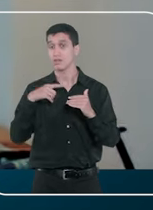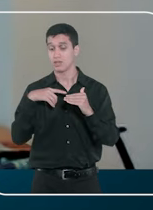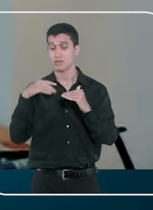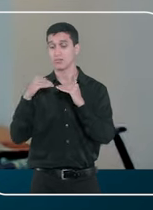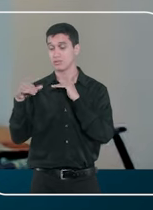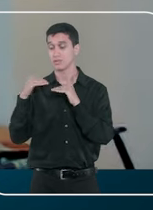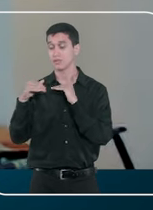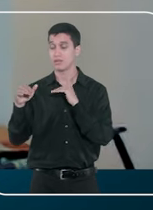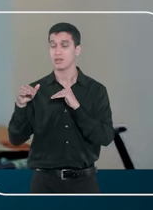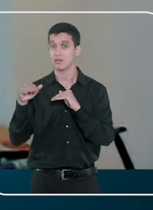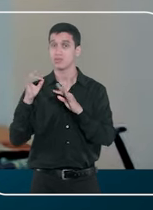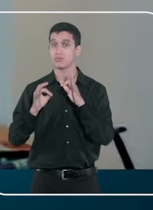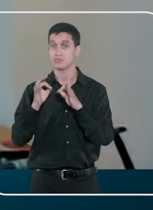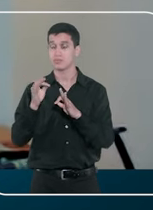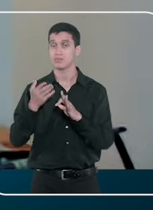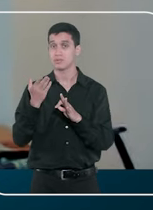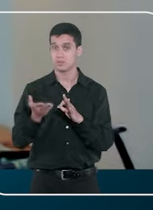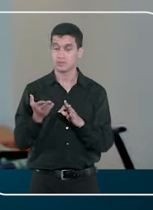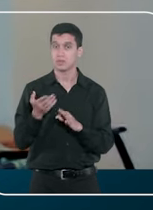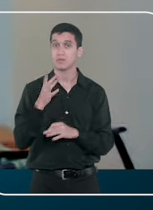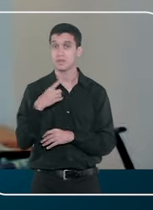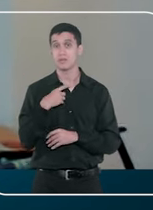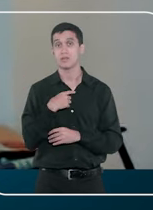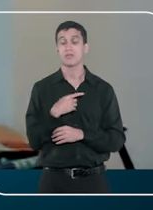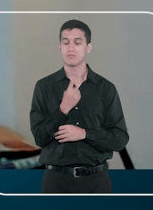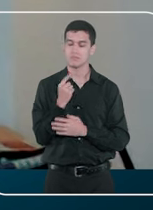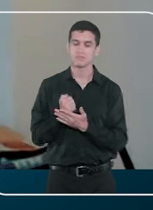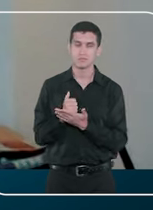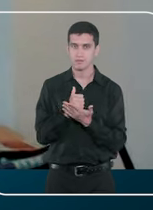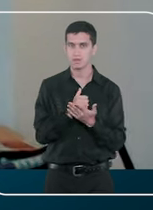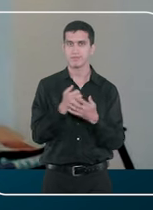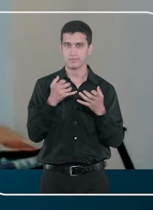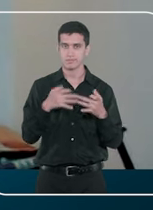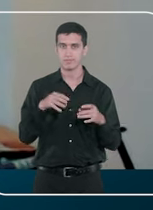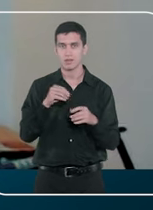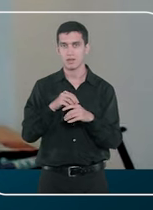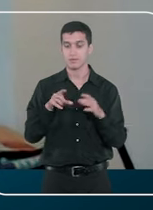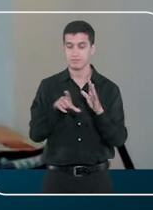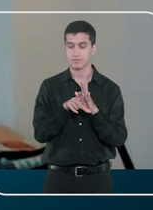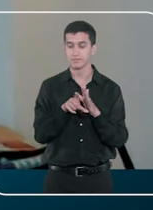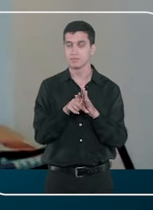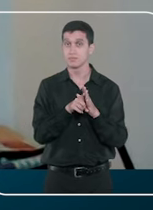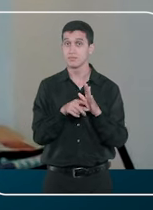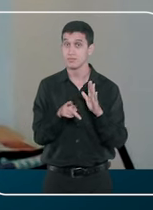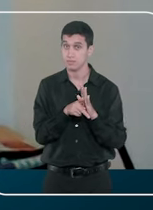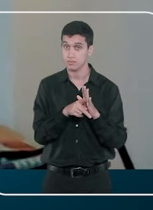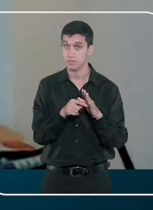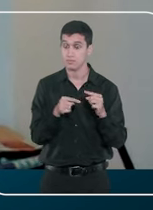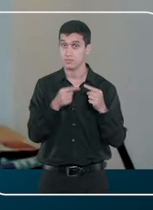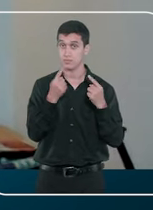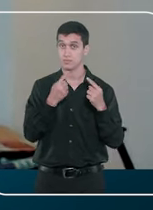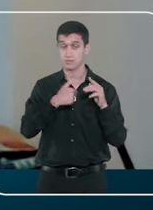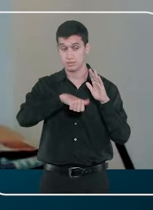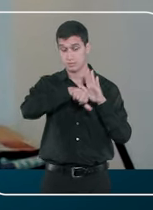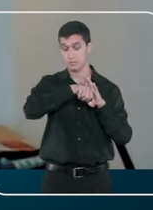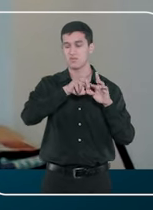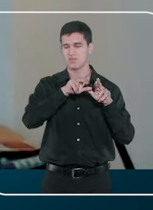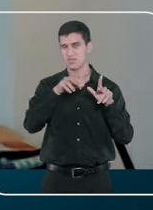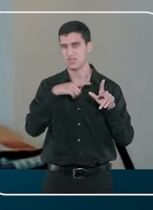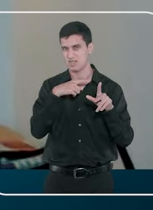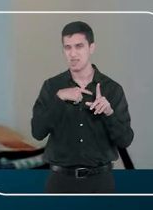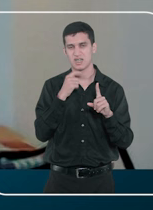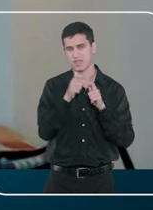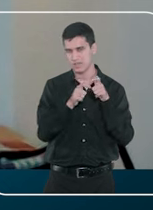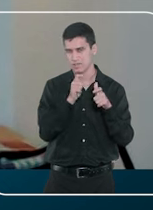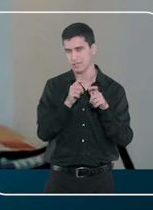detalhamento dessas tratativas foi justamente um dos pontos trazidos no pacote anticrime. Vários deles são sujeitos à crítica, evidentemente, mas me